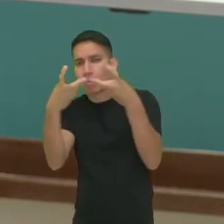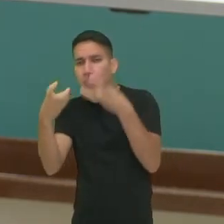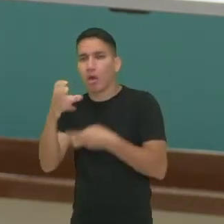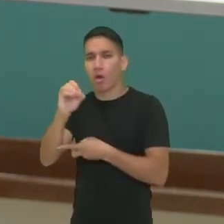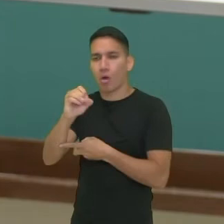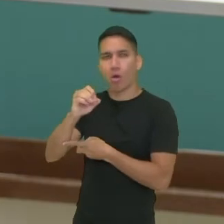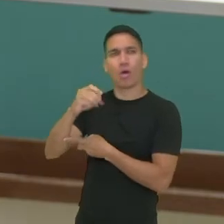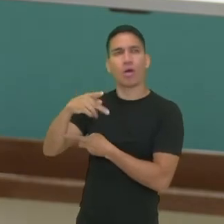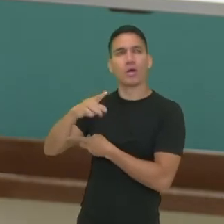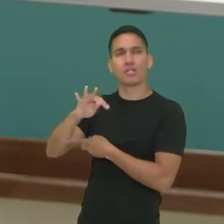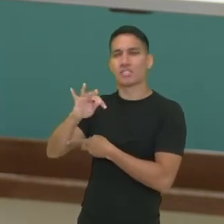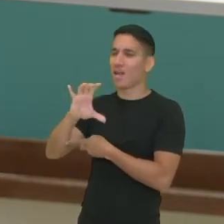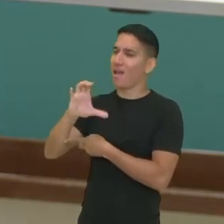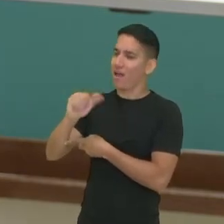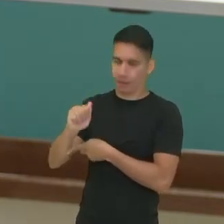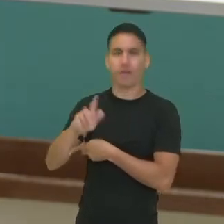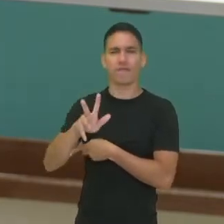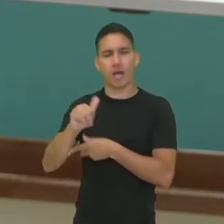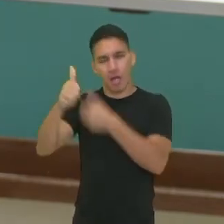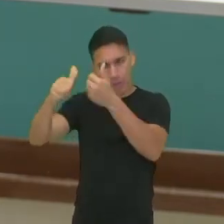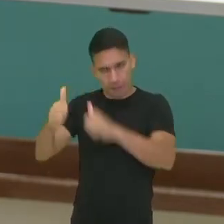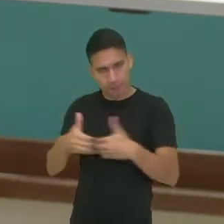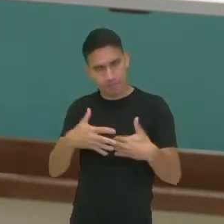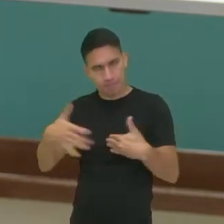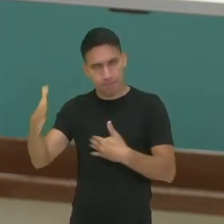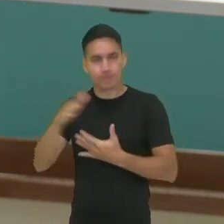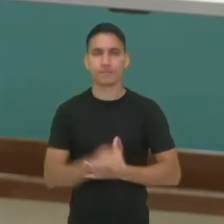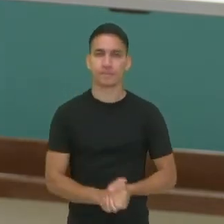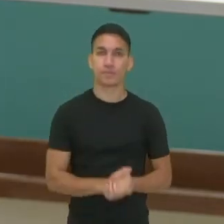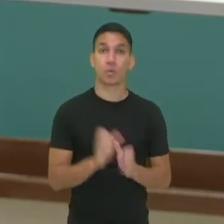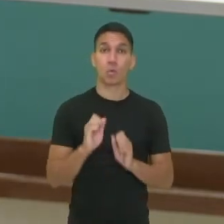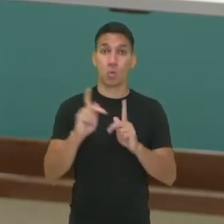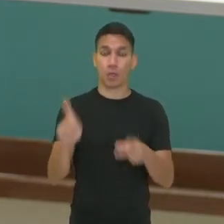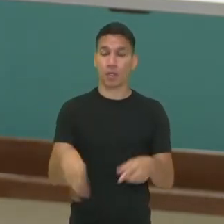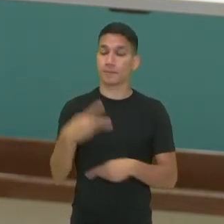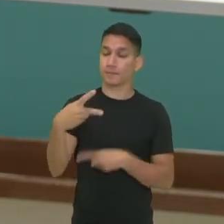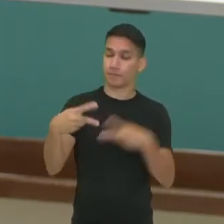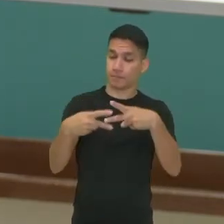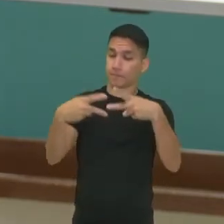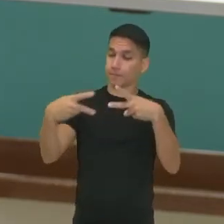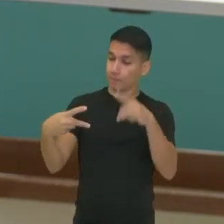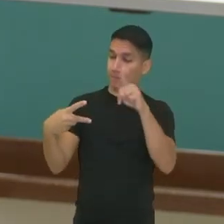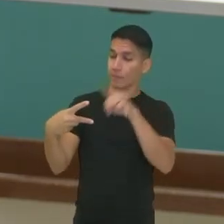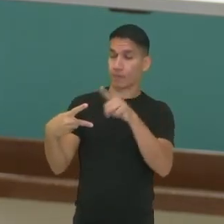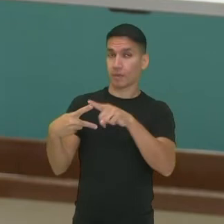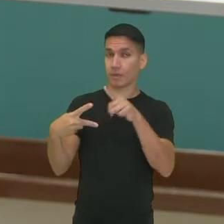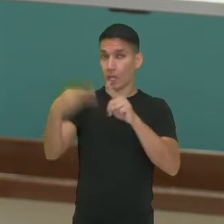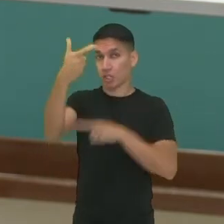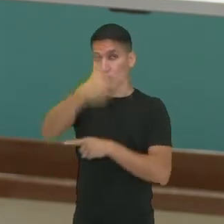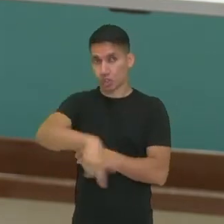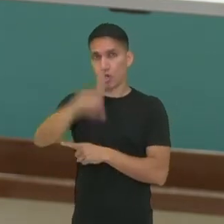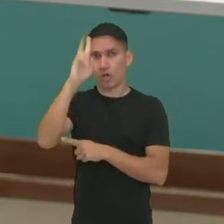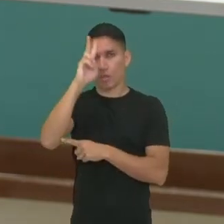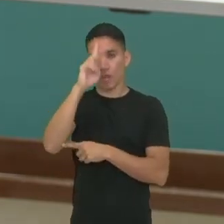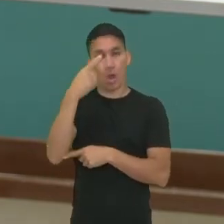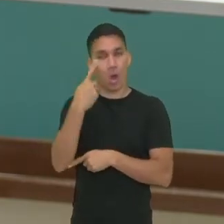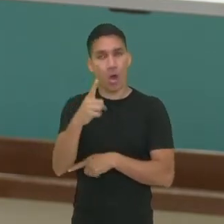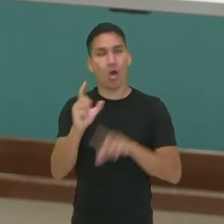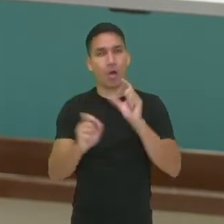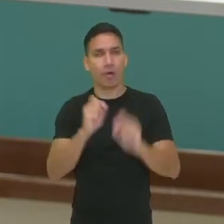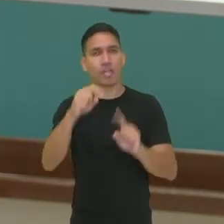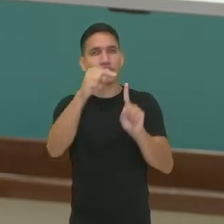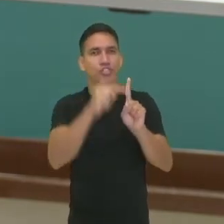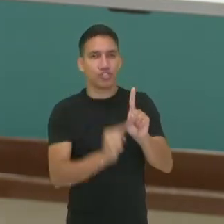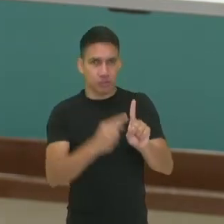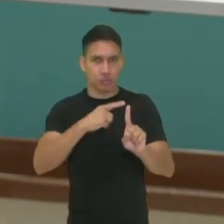no decorrer. Muito bem. A isomeria espacial, repetindo algumas coisas, observe, nesse tipo